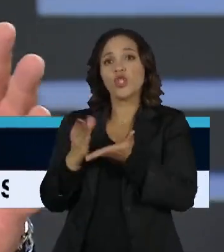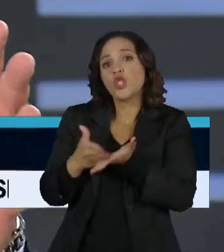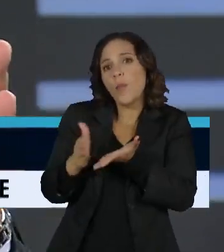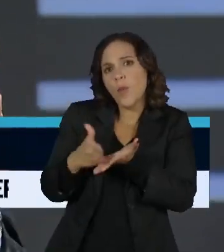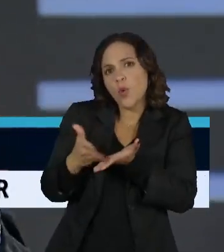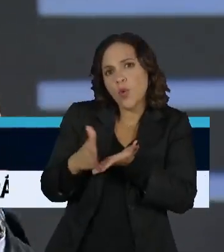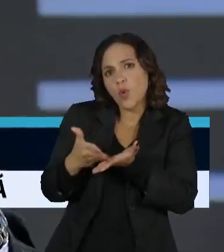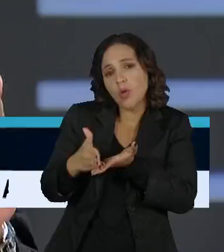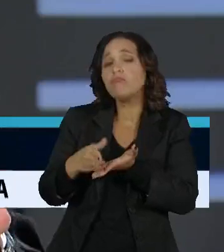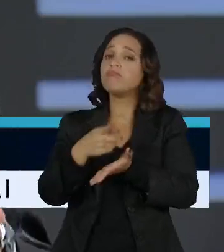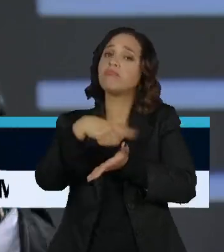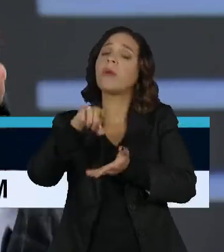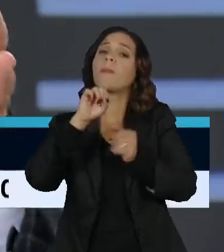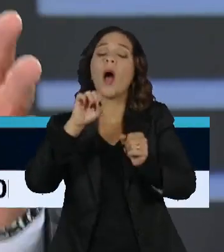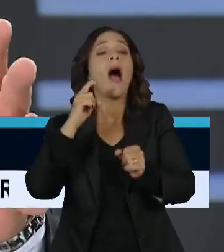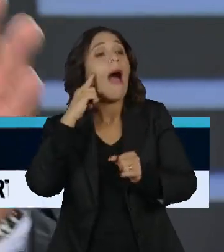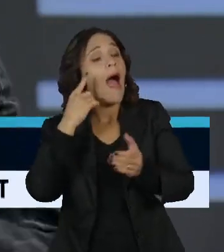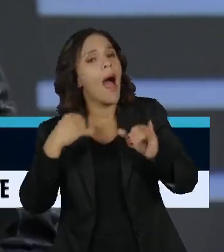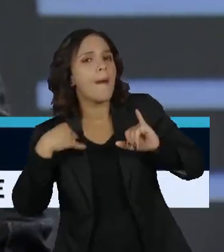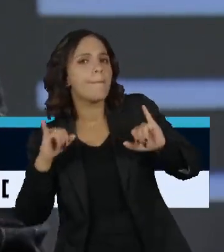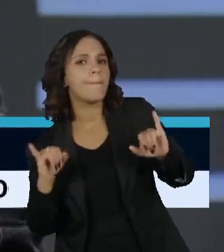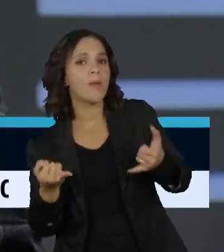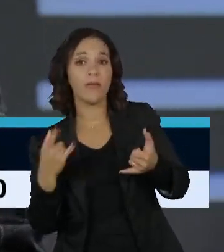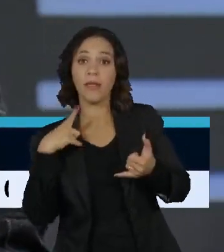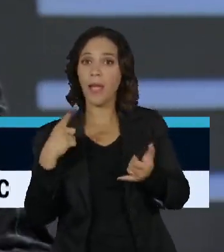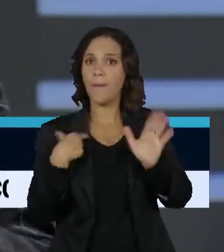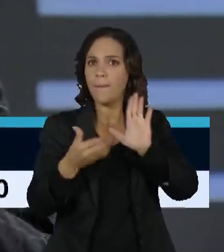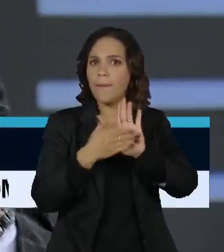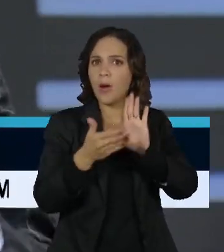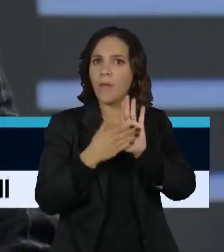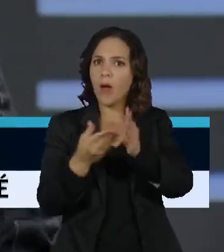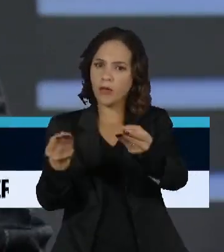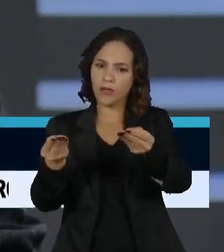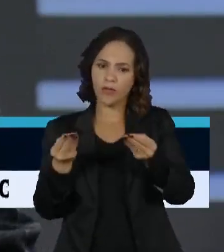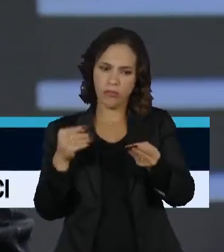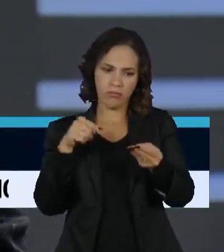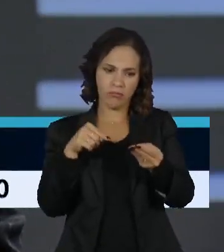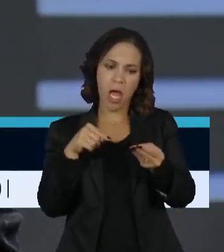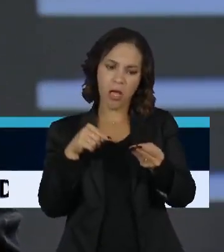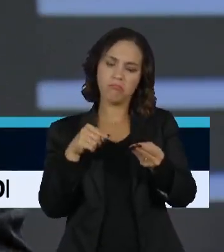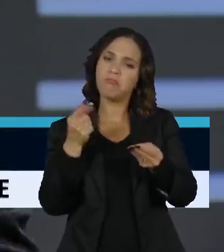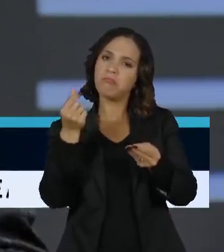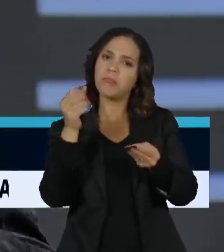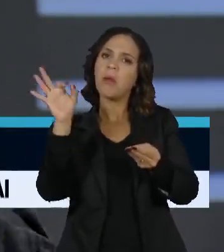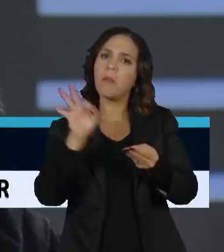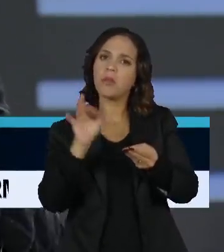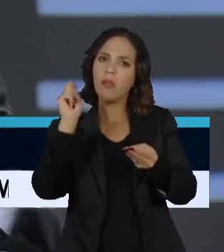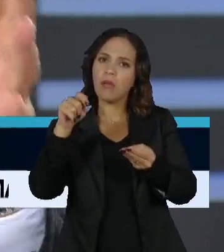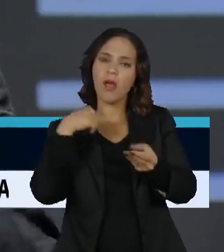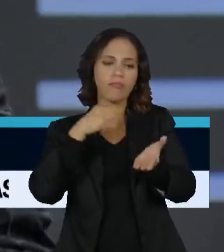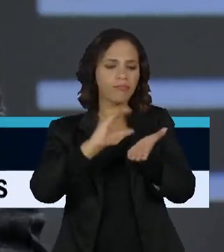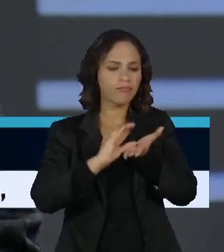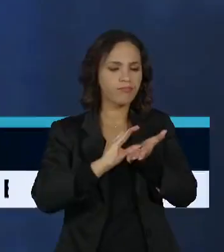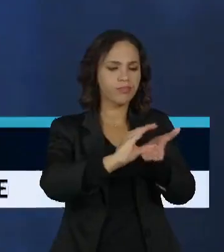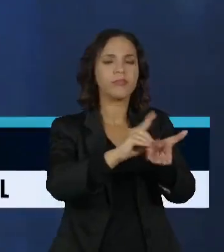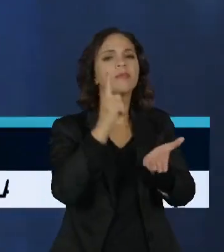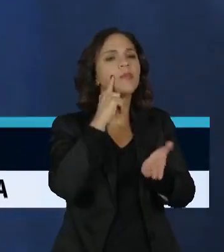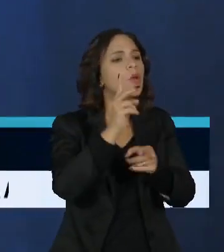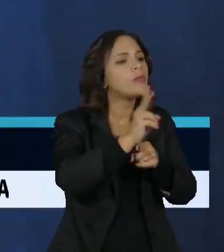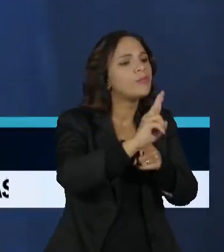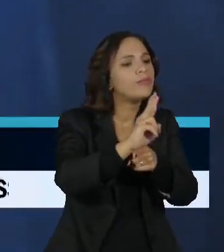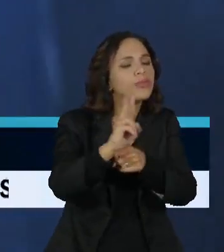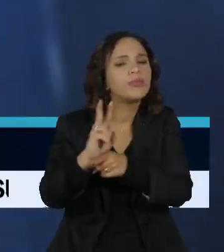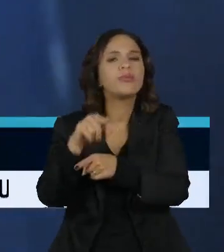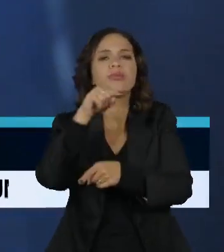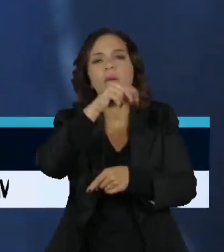o Congresso pode dizer o seguinte: olha, apresentou-se aqui uma proposta dando X% para um programa de monitoração dos